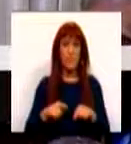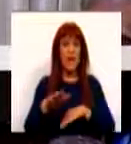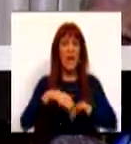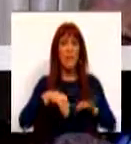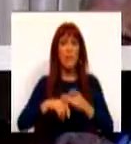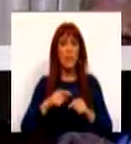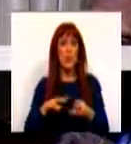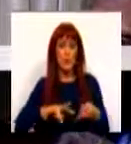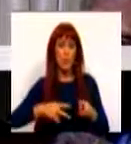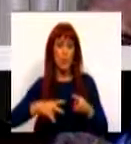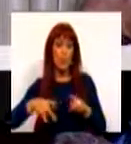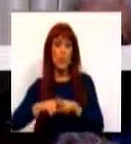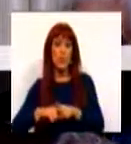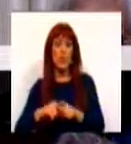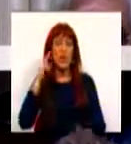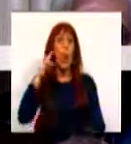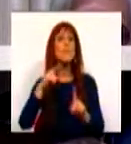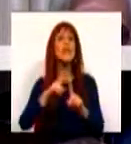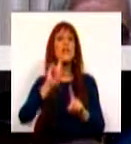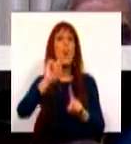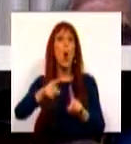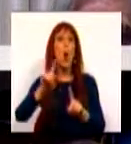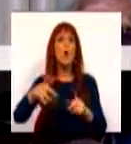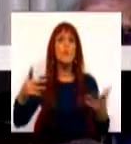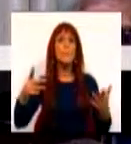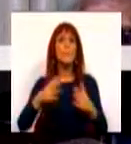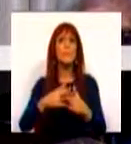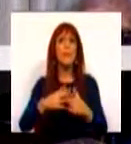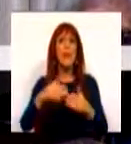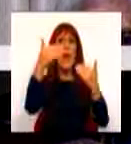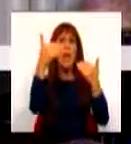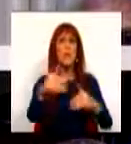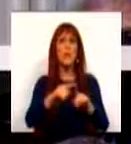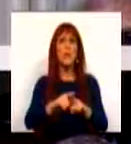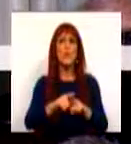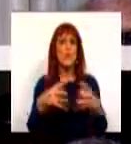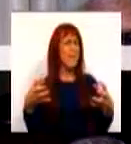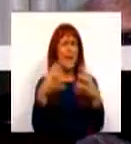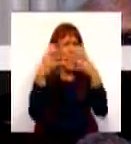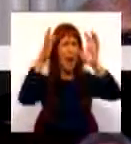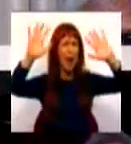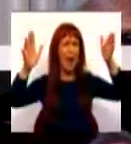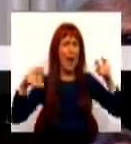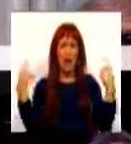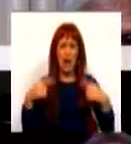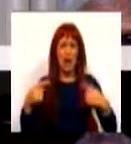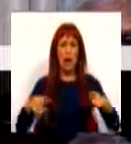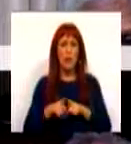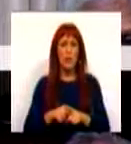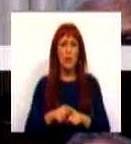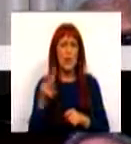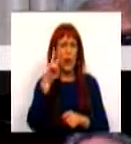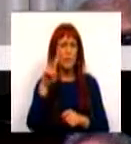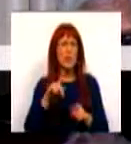Procedendo às correções, tem como objetivo limitar a conflitualidade existente e